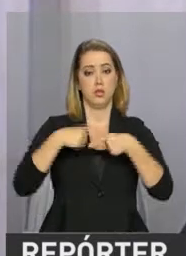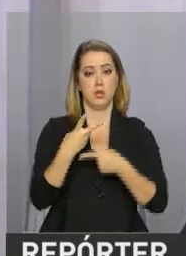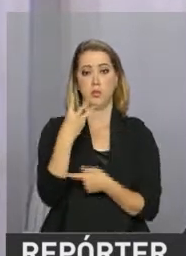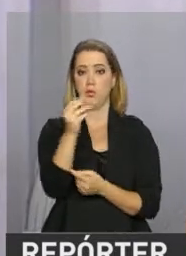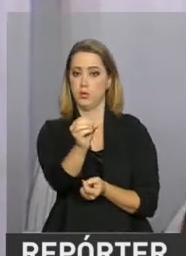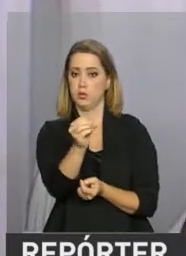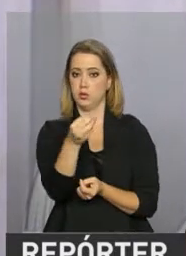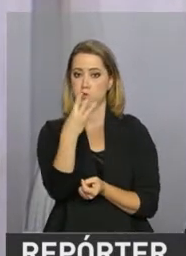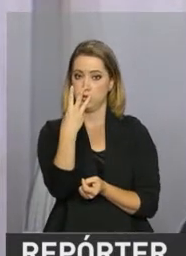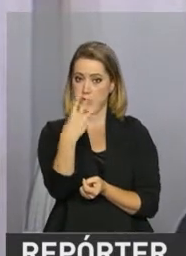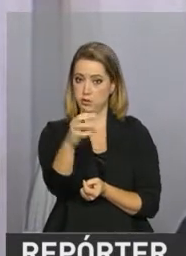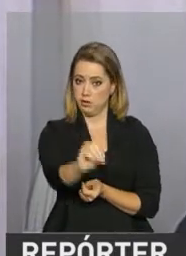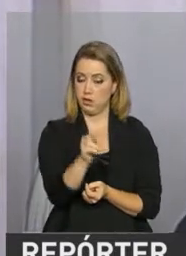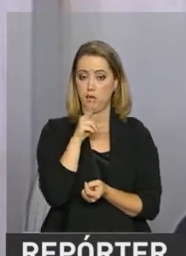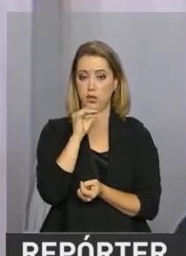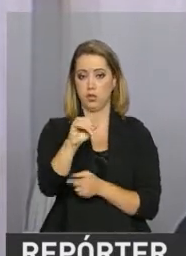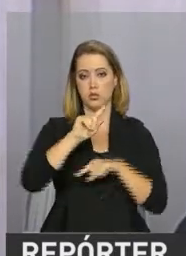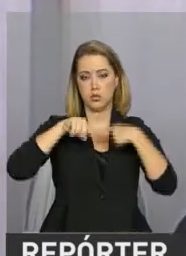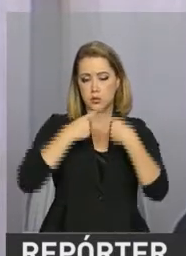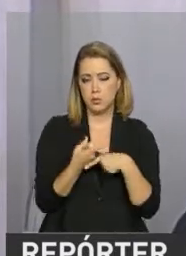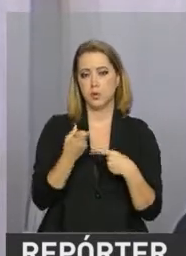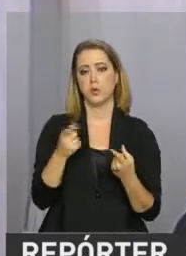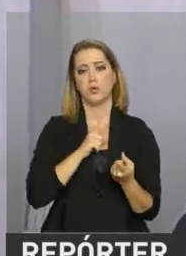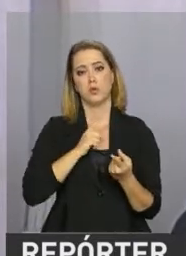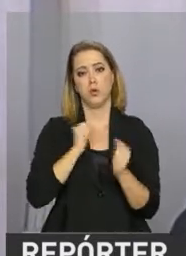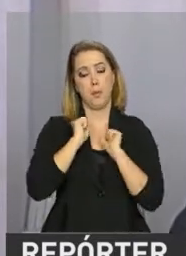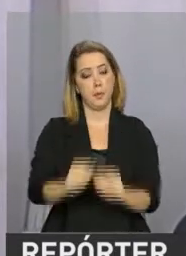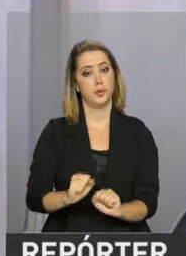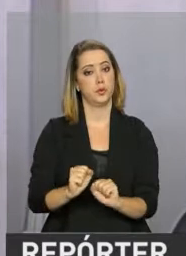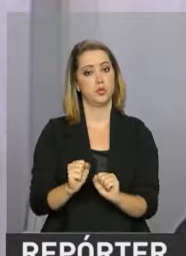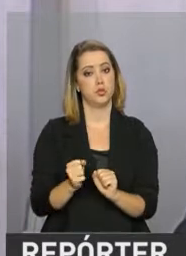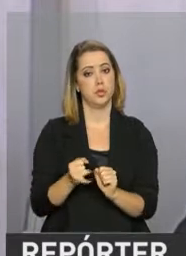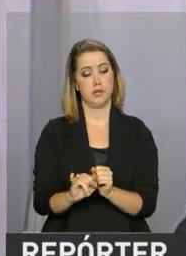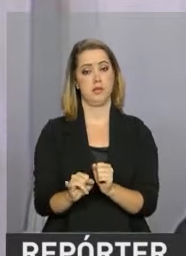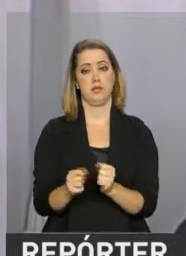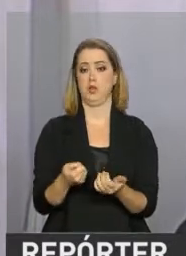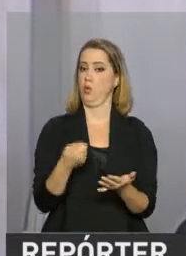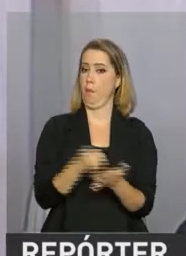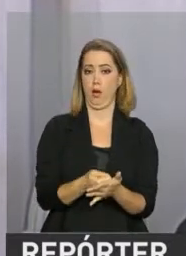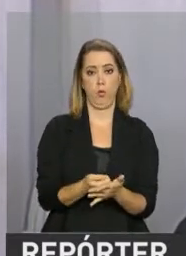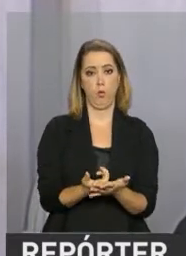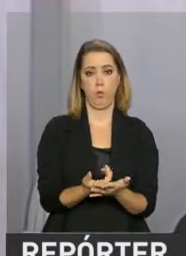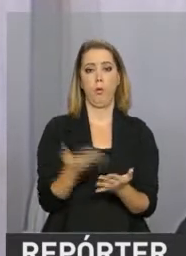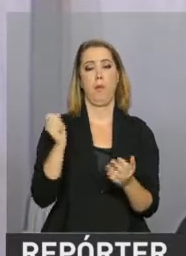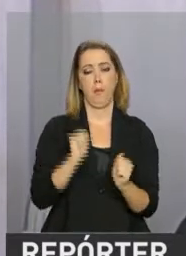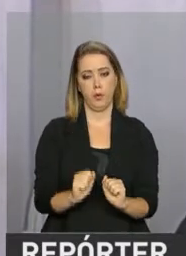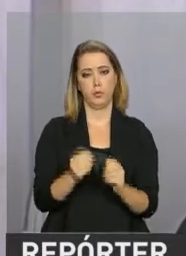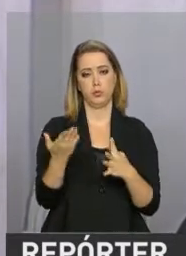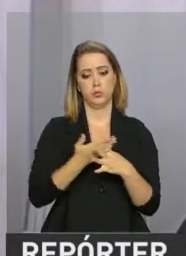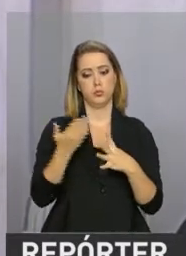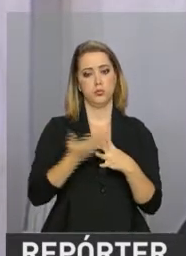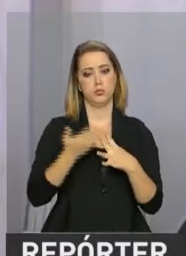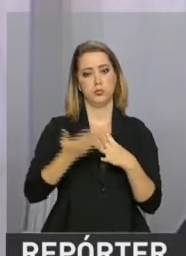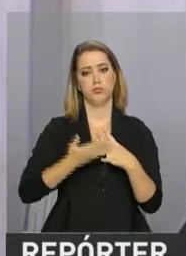isso está sendo imaginado haverá um parcelamento daqueles que não pagaram este parcelamento